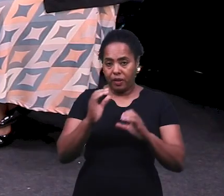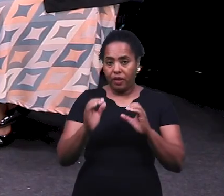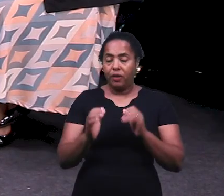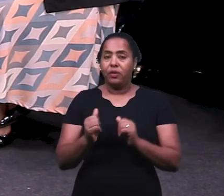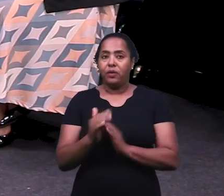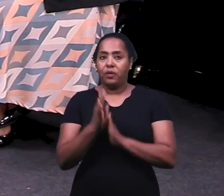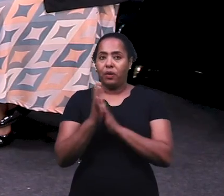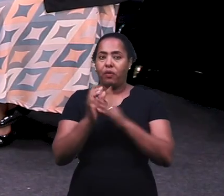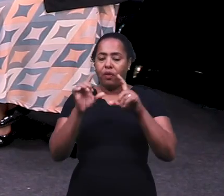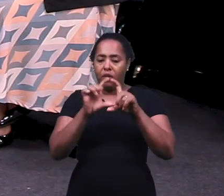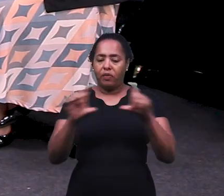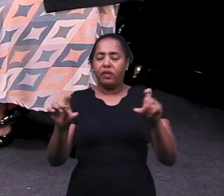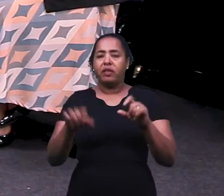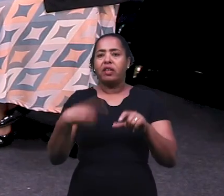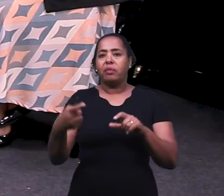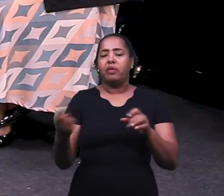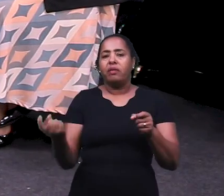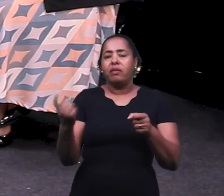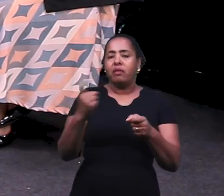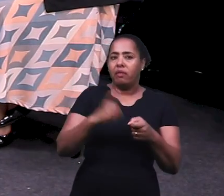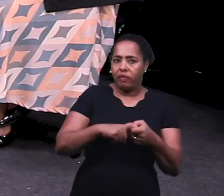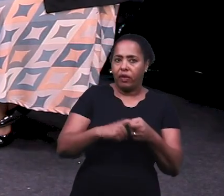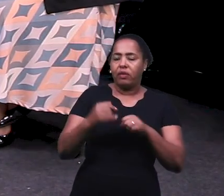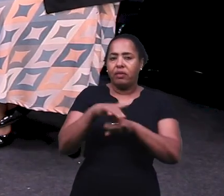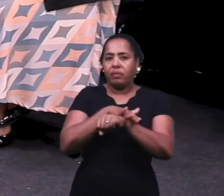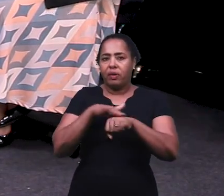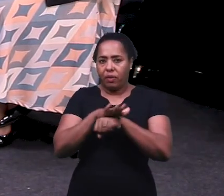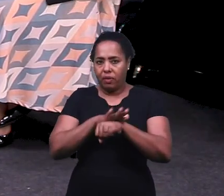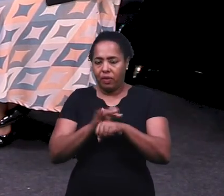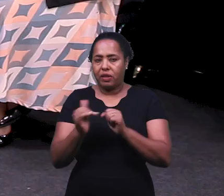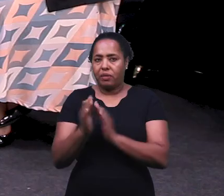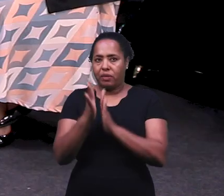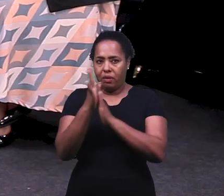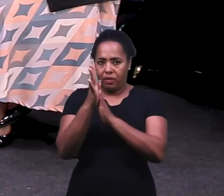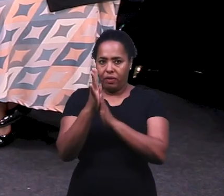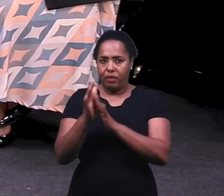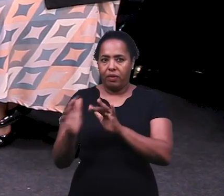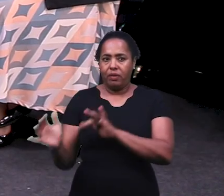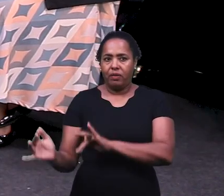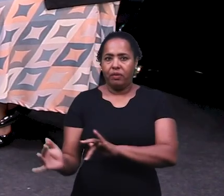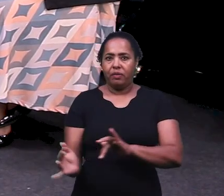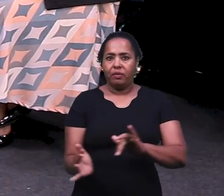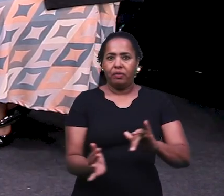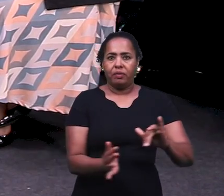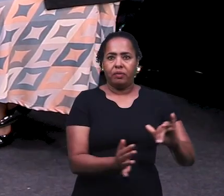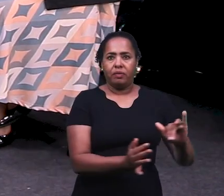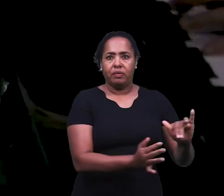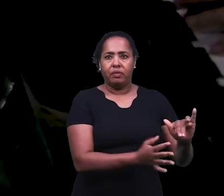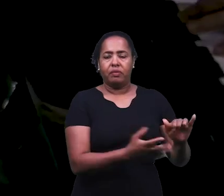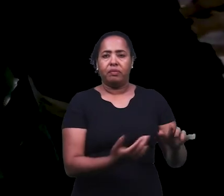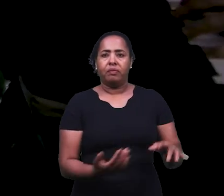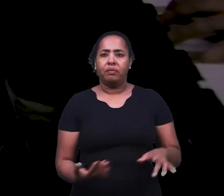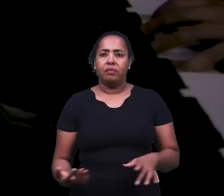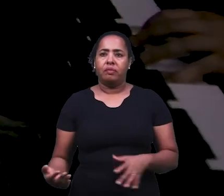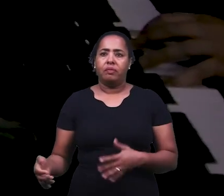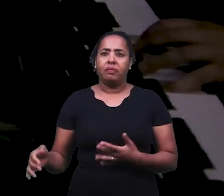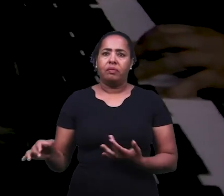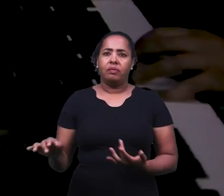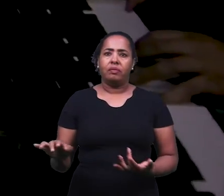vamos ouvir vocês cantando um trecho de louvor agora, tá certo? Depois a gente volta para conversar sobre esse louvor.